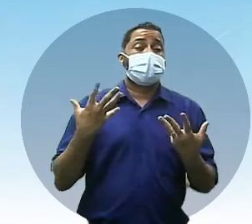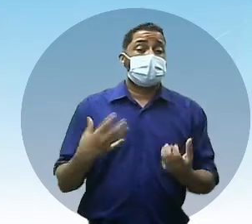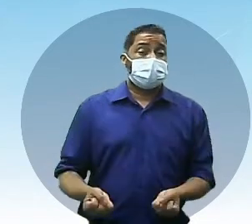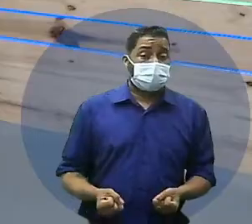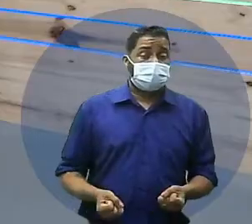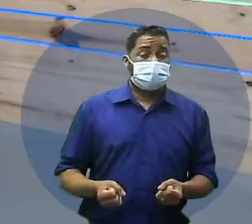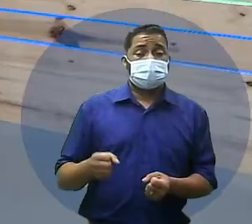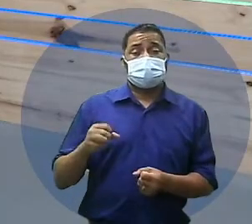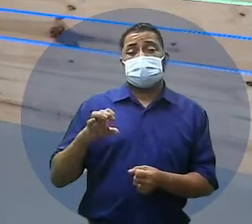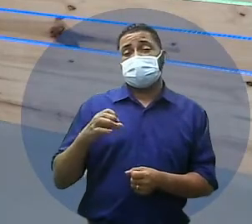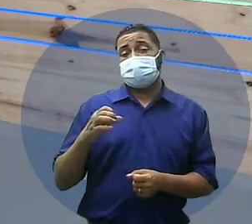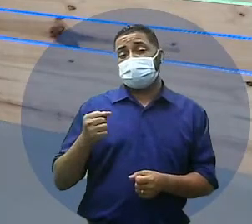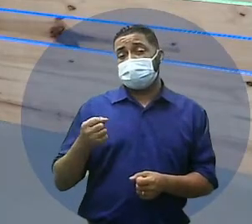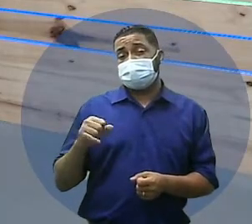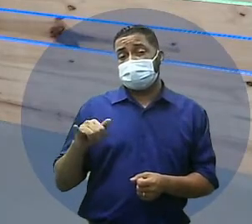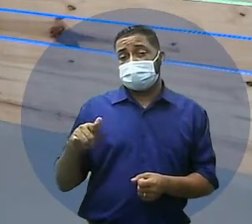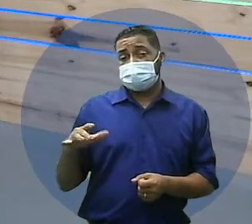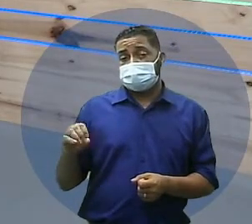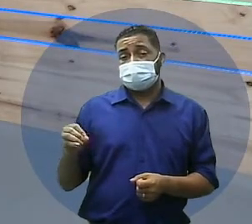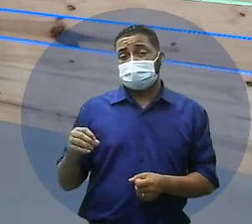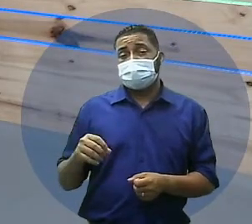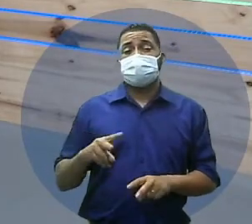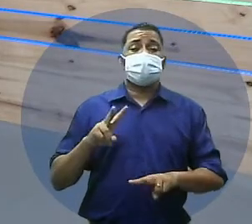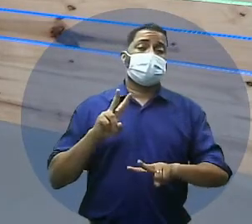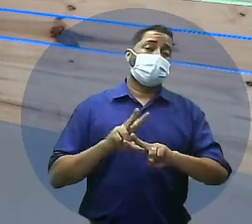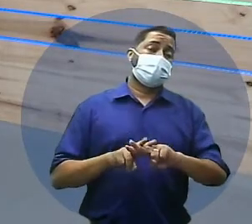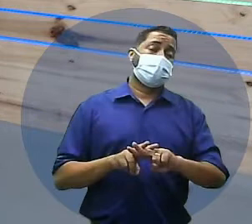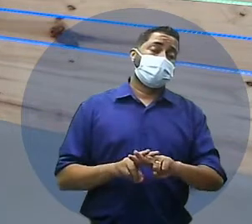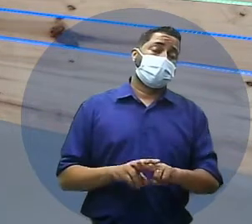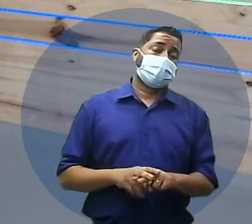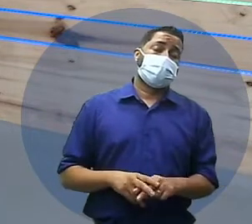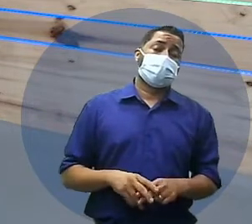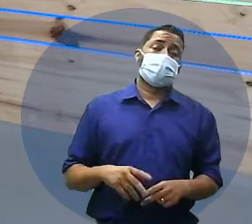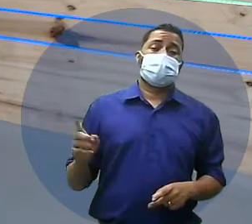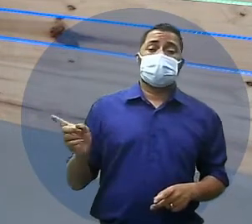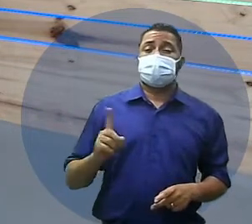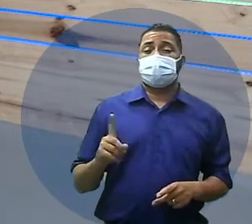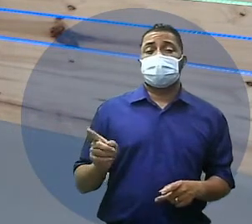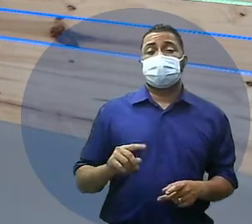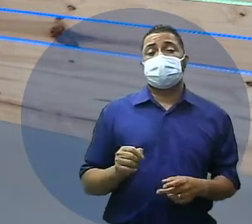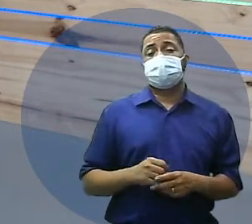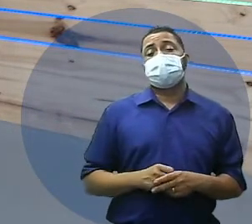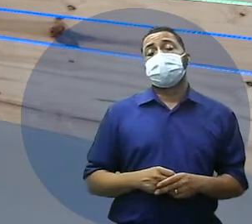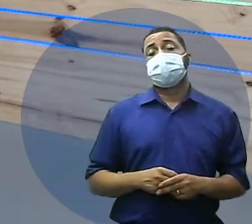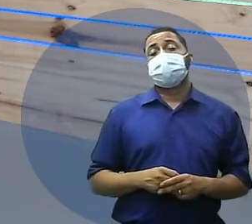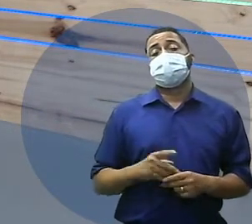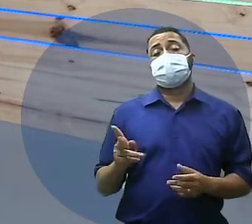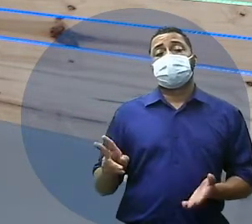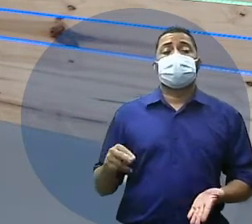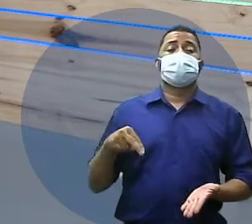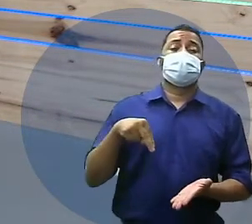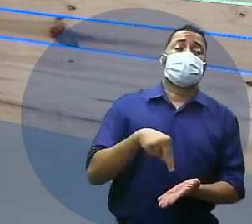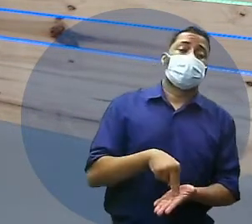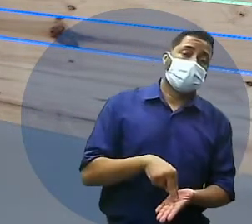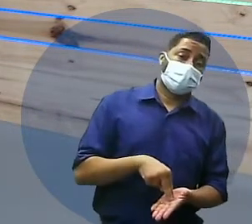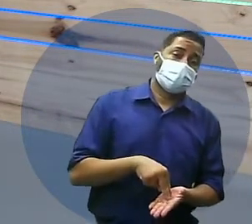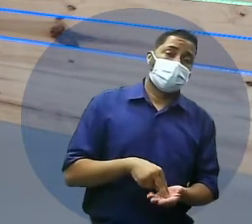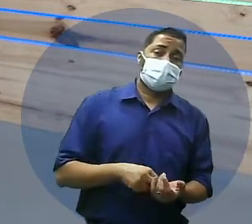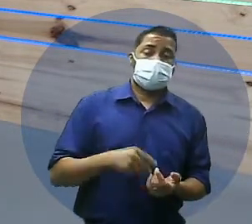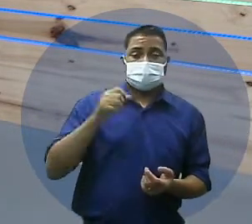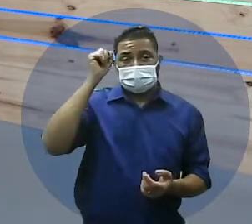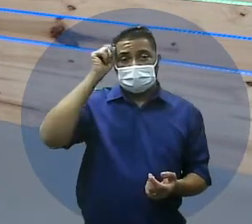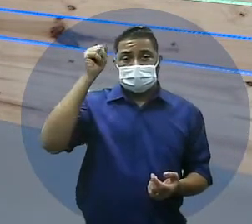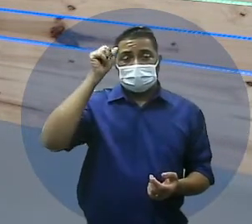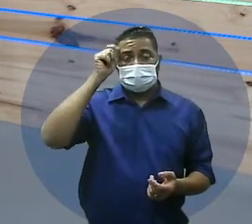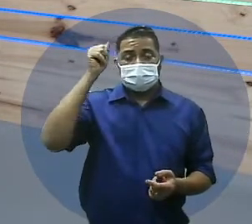o exílio, aceitando sua prisão e não negando a sua posição, a sua